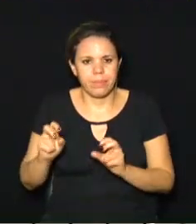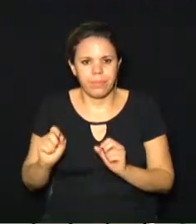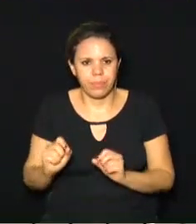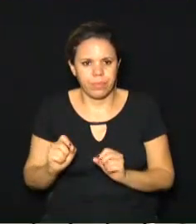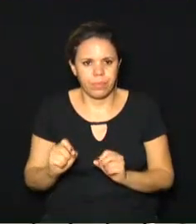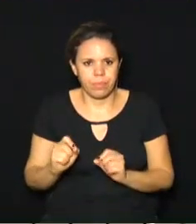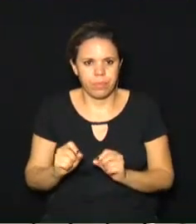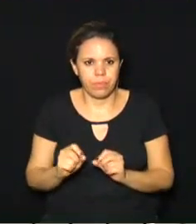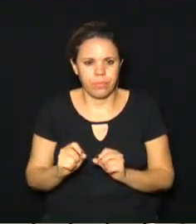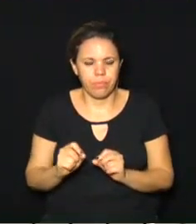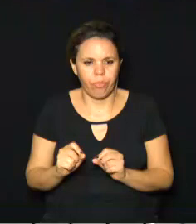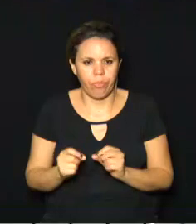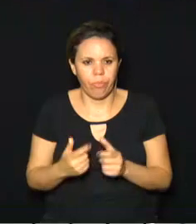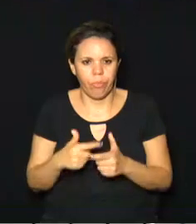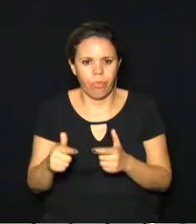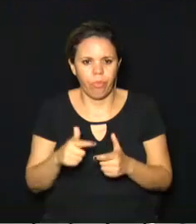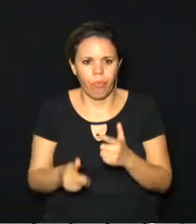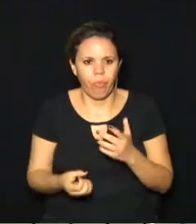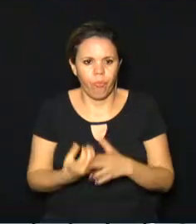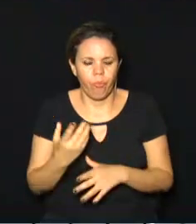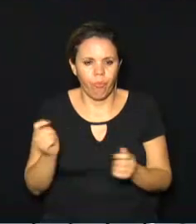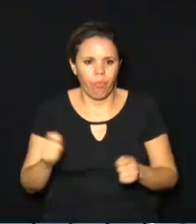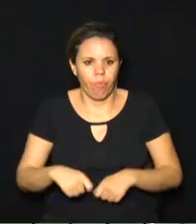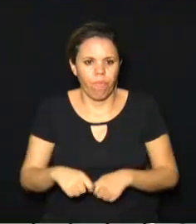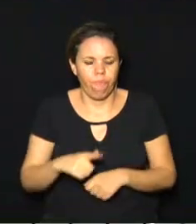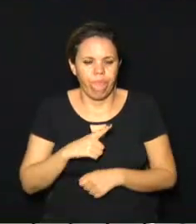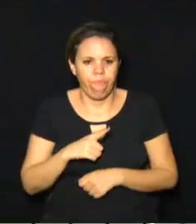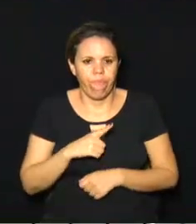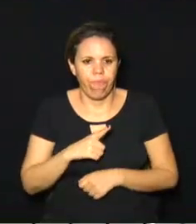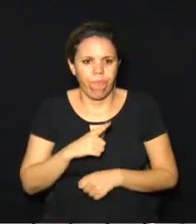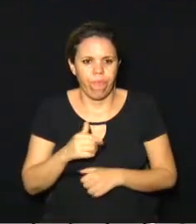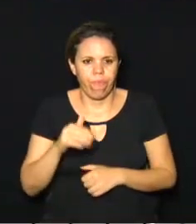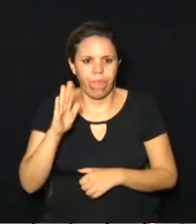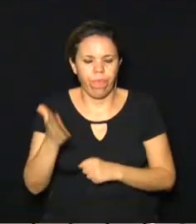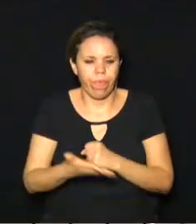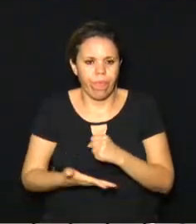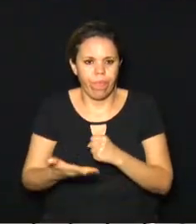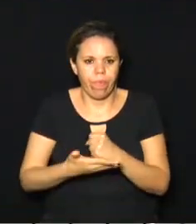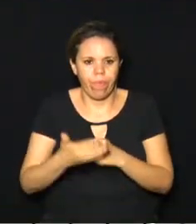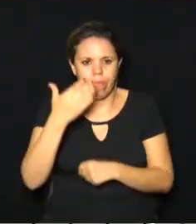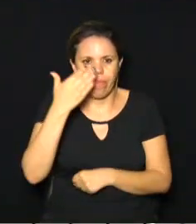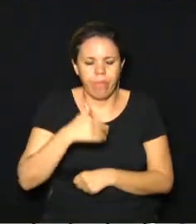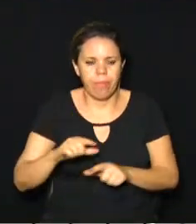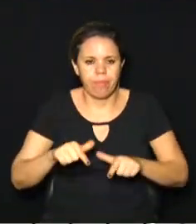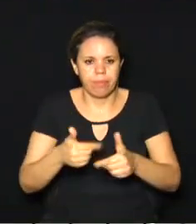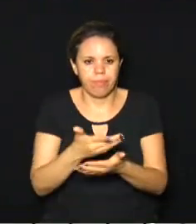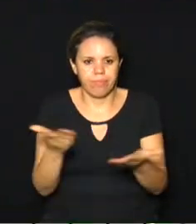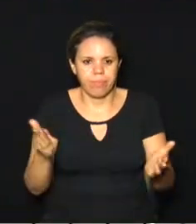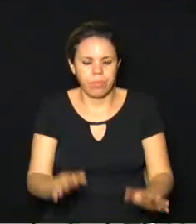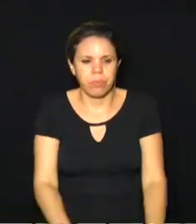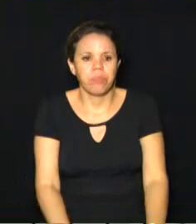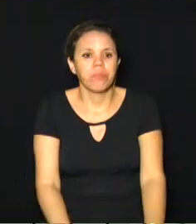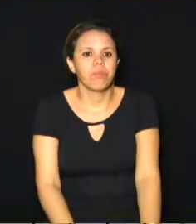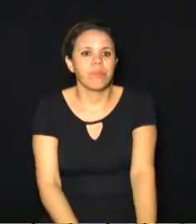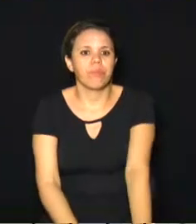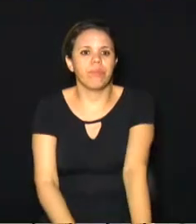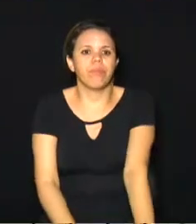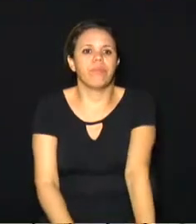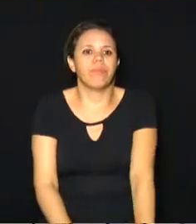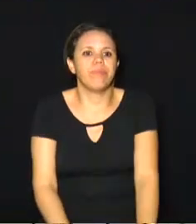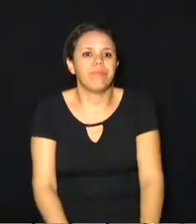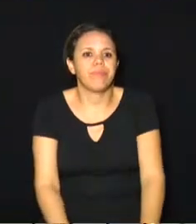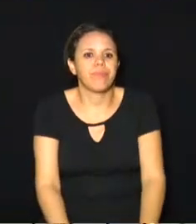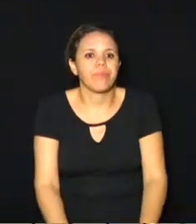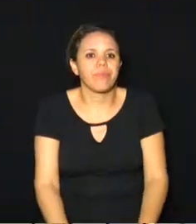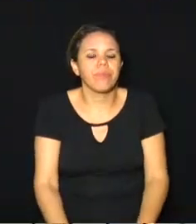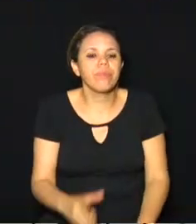sobre essa situação, para poder aí dar até mais embasamento para a ação de vocês. Eu